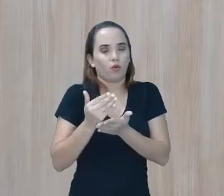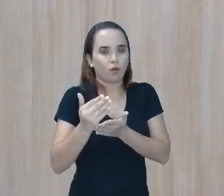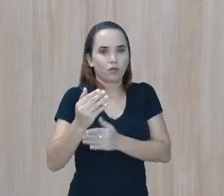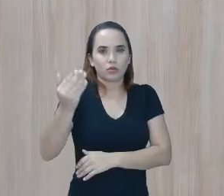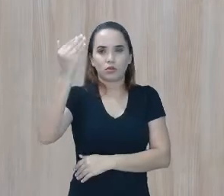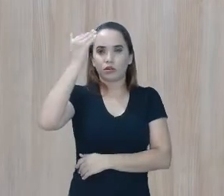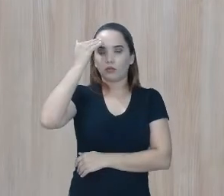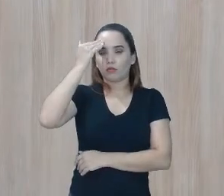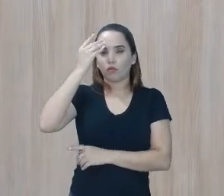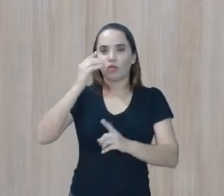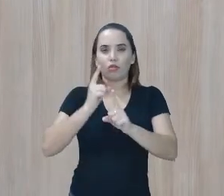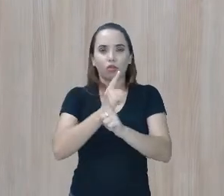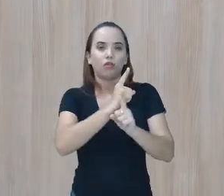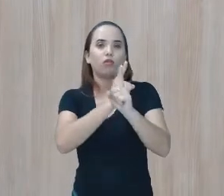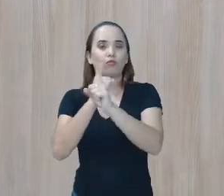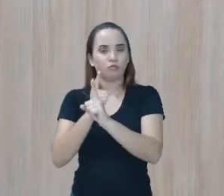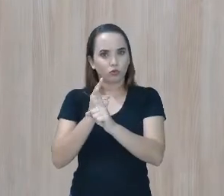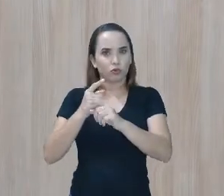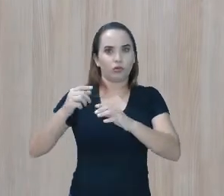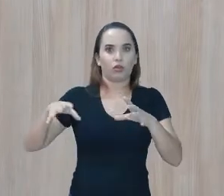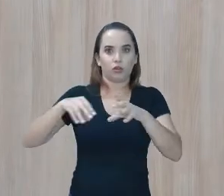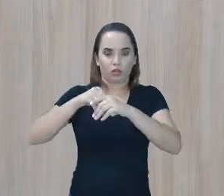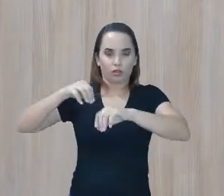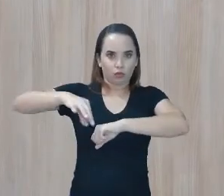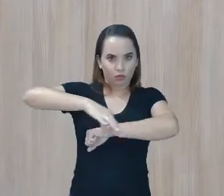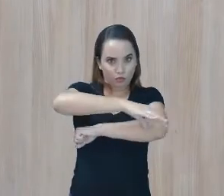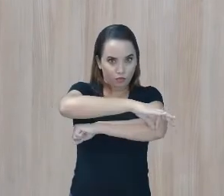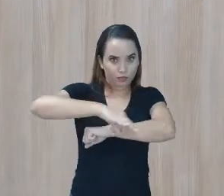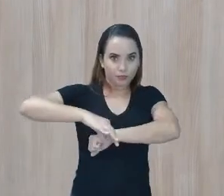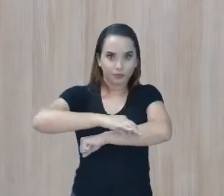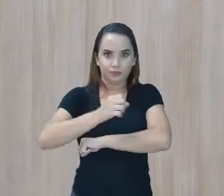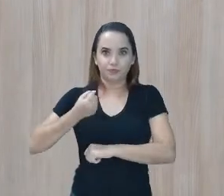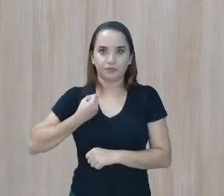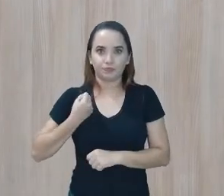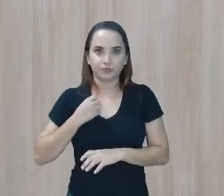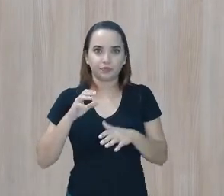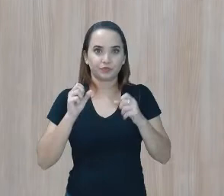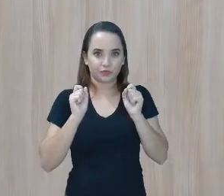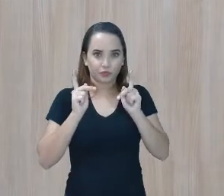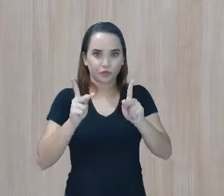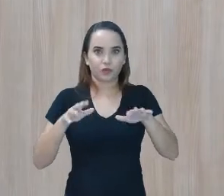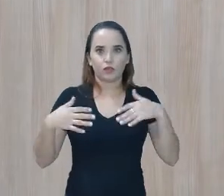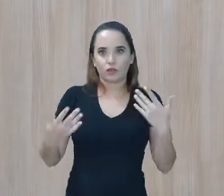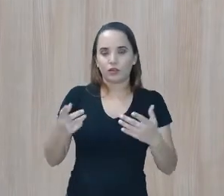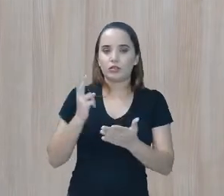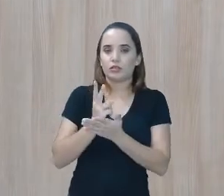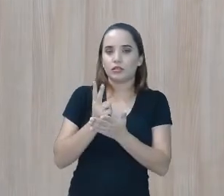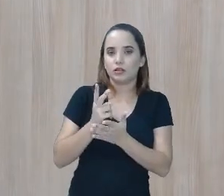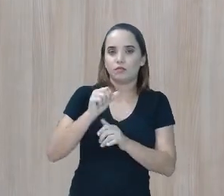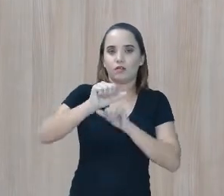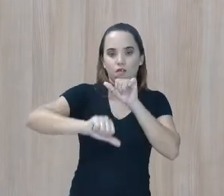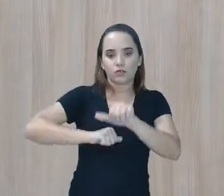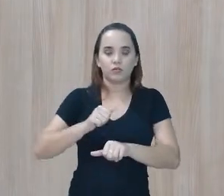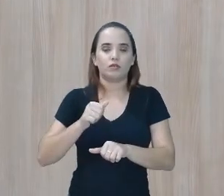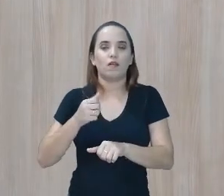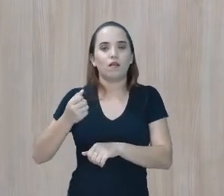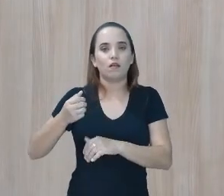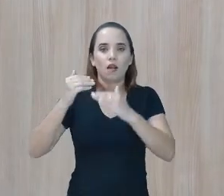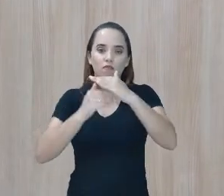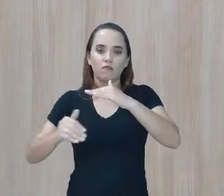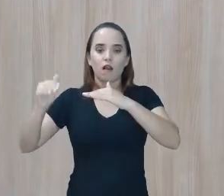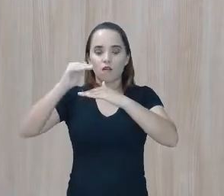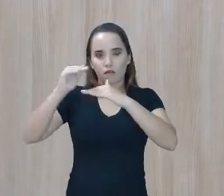a identificação desses números numa reta numérica, tá certo? Então, a gente vai pegar sempre uma fração, transformar no